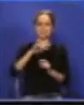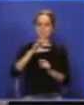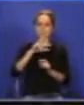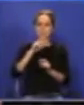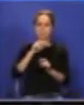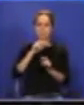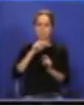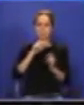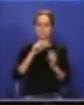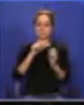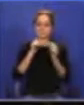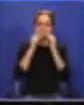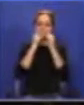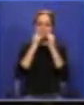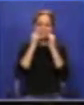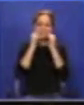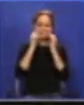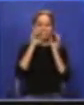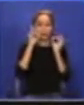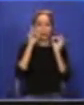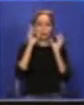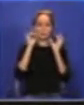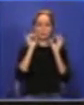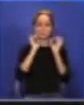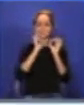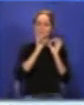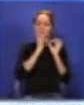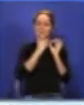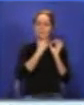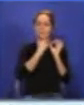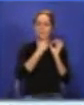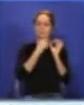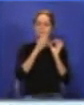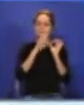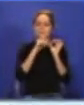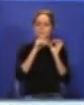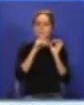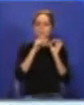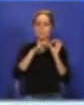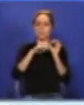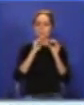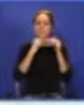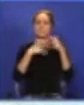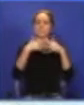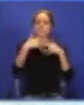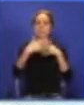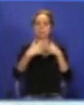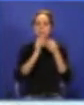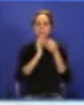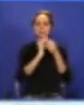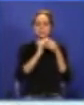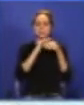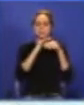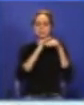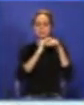são coladas na parte externa dos dentes são em cerâmica, são transparentes, e a única parte que se vê